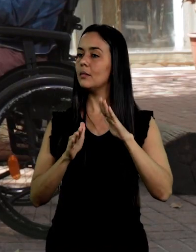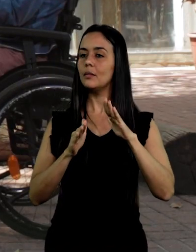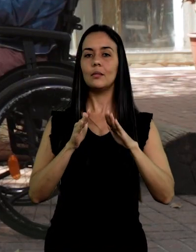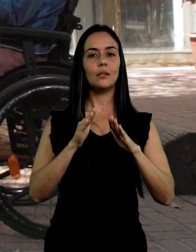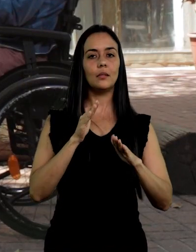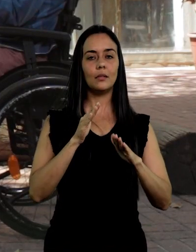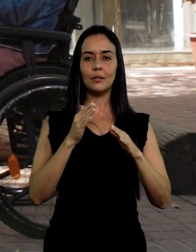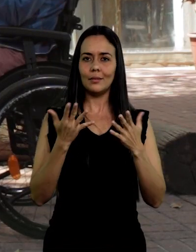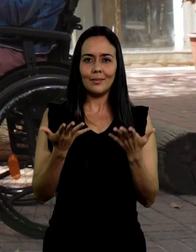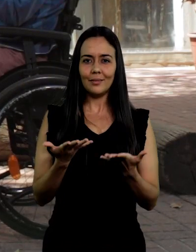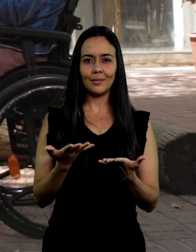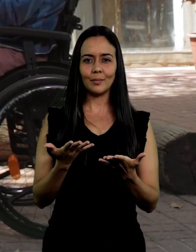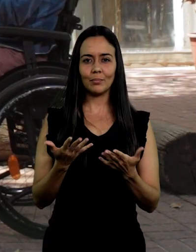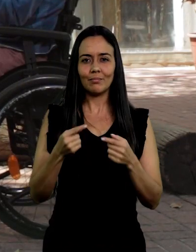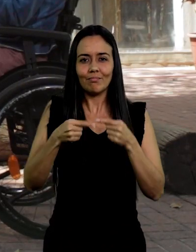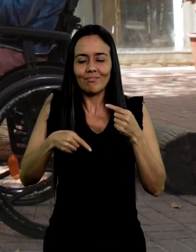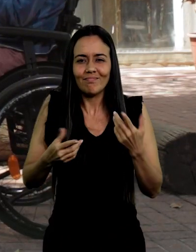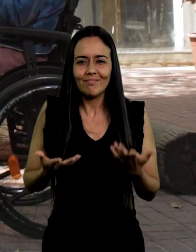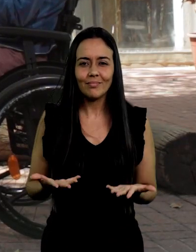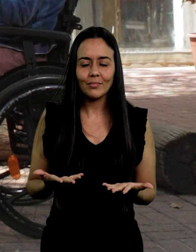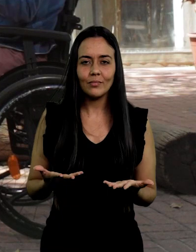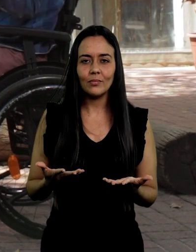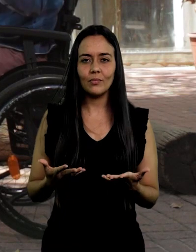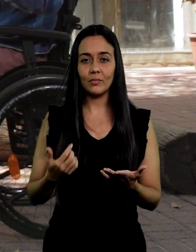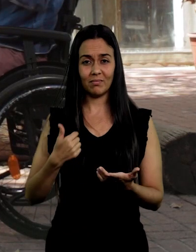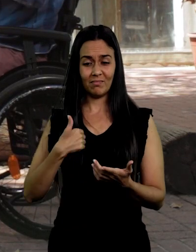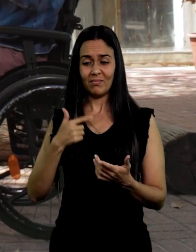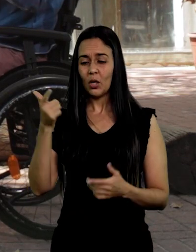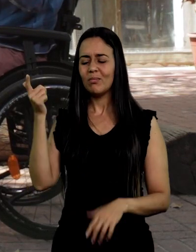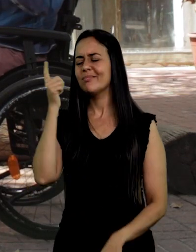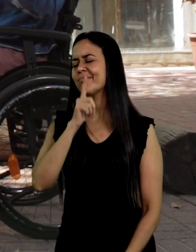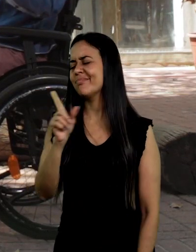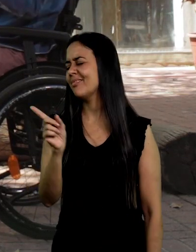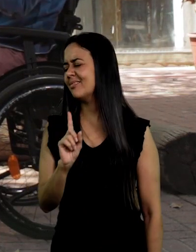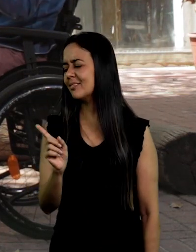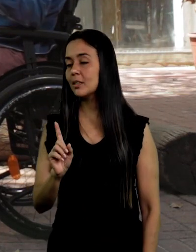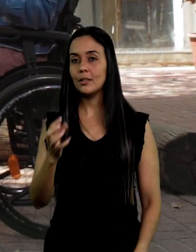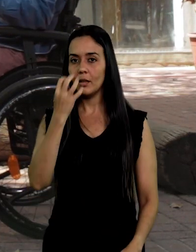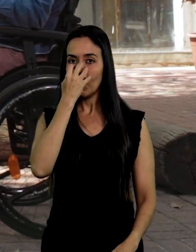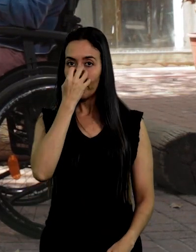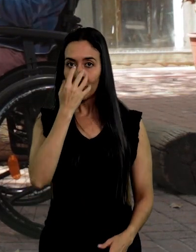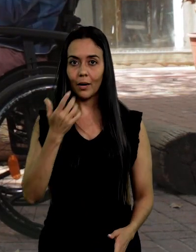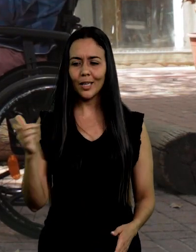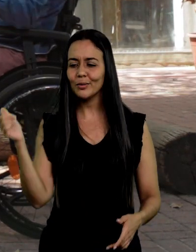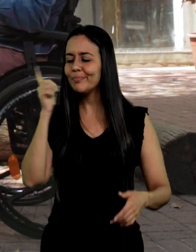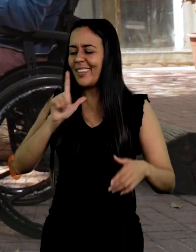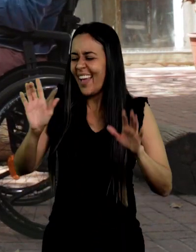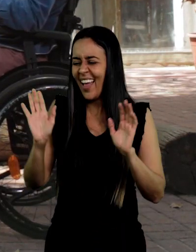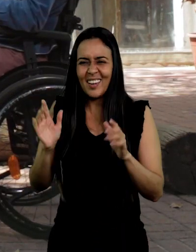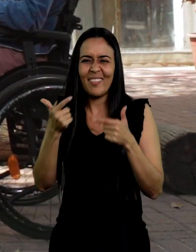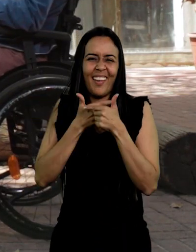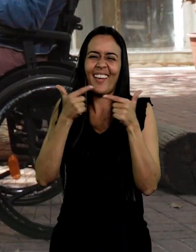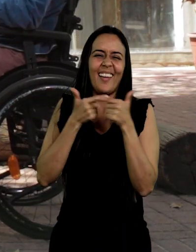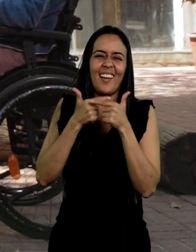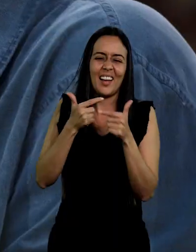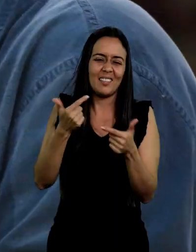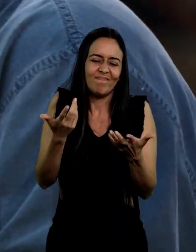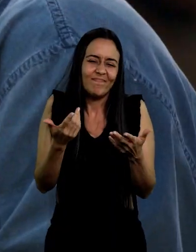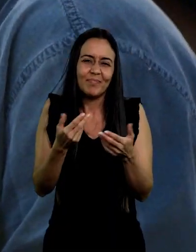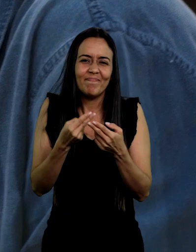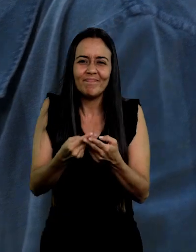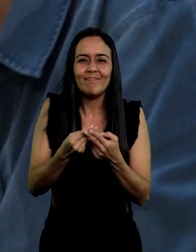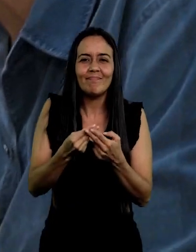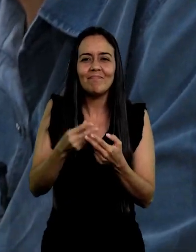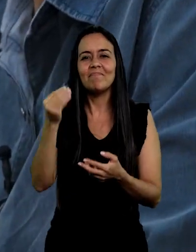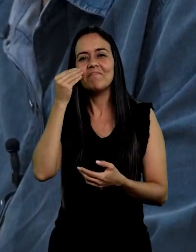ser frustrado, né? Ai, meu Deus, eu sou um fracassado. Não, tá alegre, tá na boa, tá feliz, vamos, né? Vamos se divertir e tudo mais. Então, eu